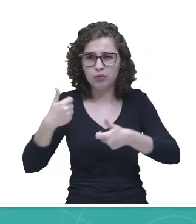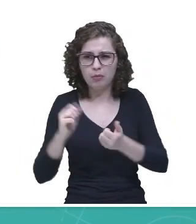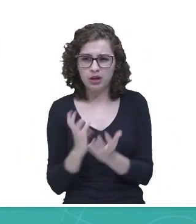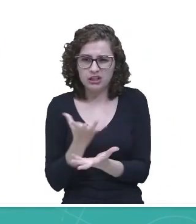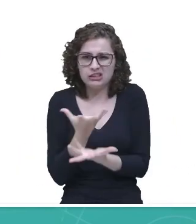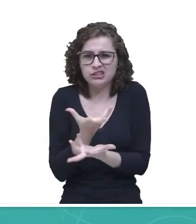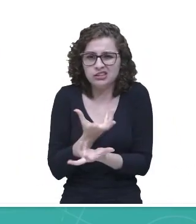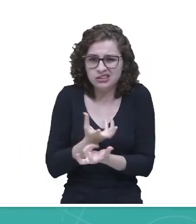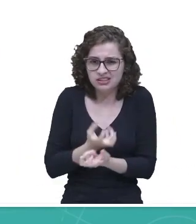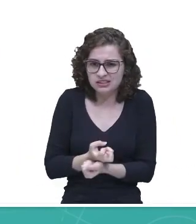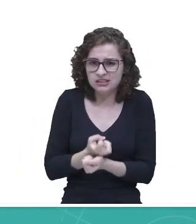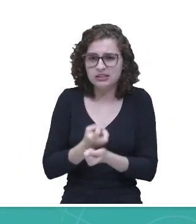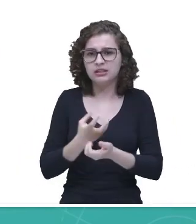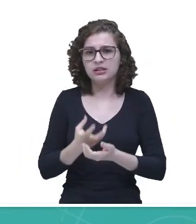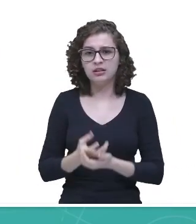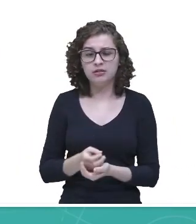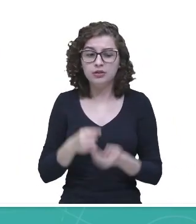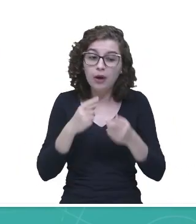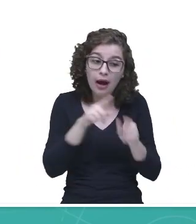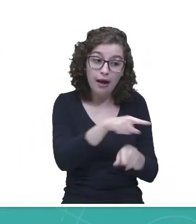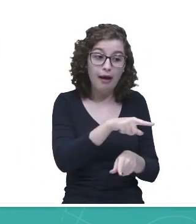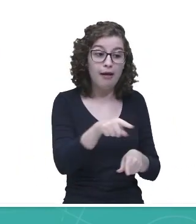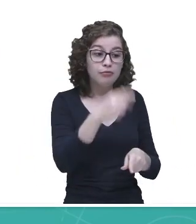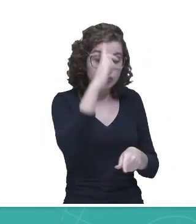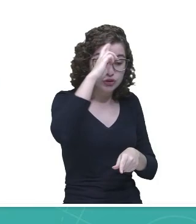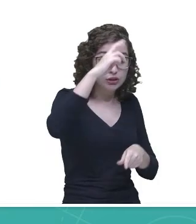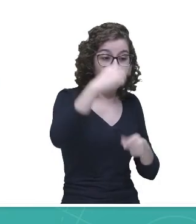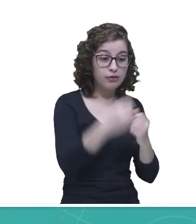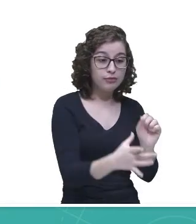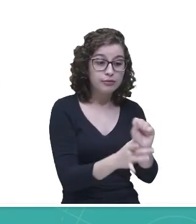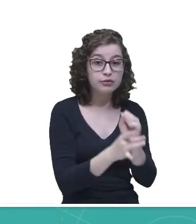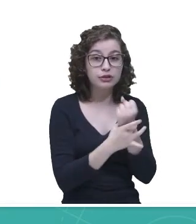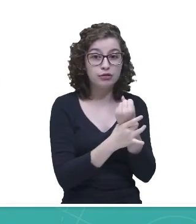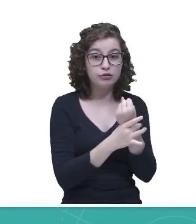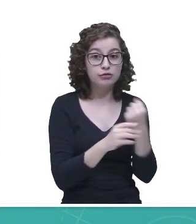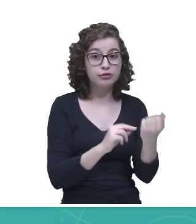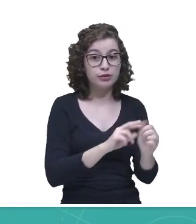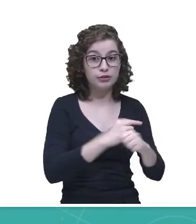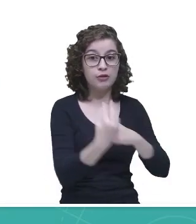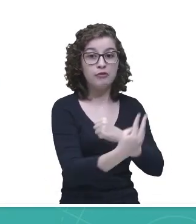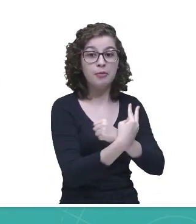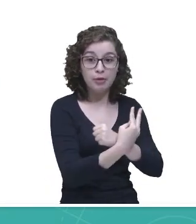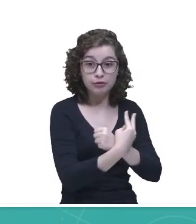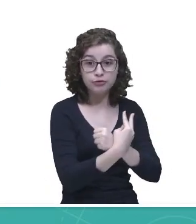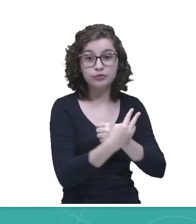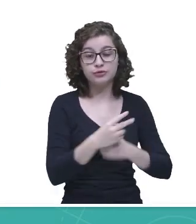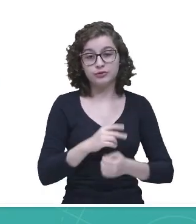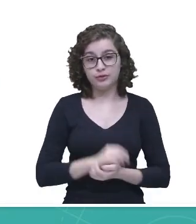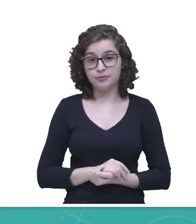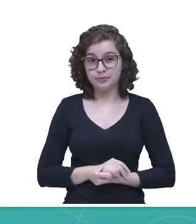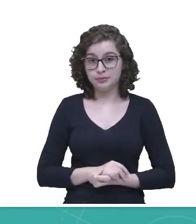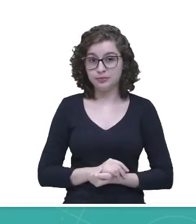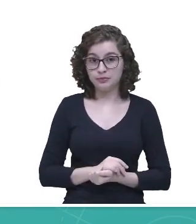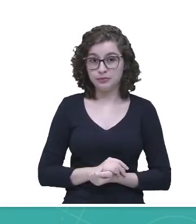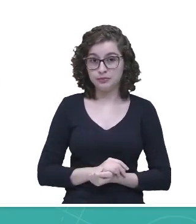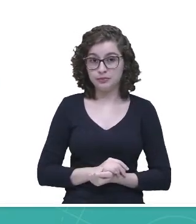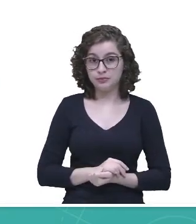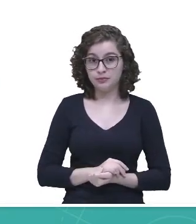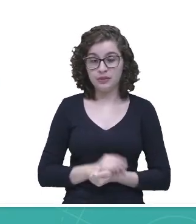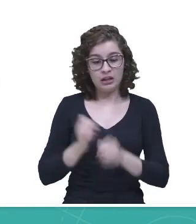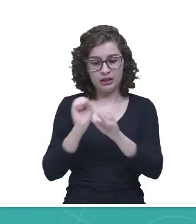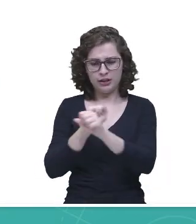vai poder contar com a proteção daquela pessoa, ok? Então, alternativa A, aí ó, na palavra escravo, eu já